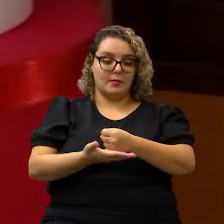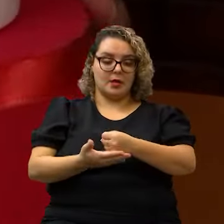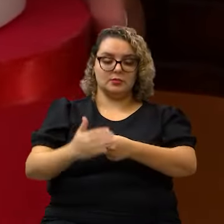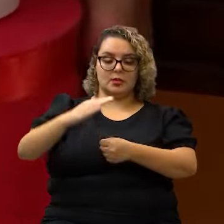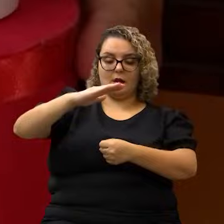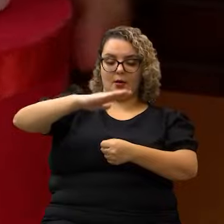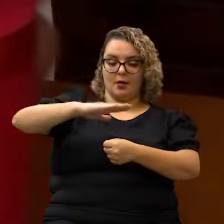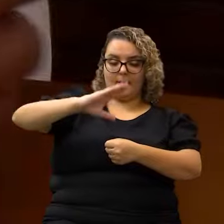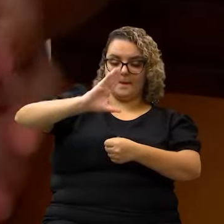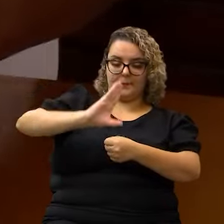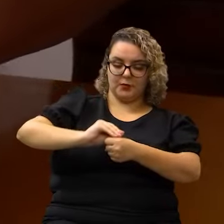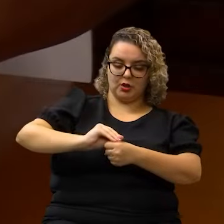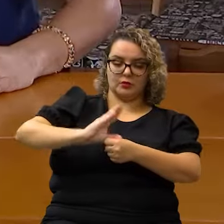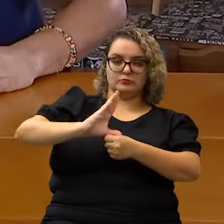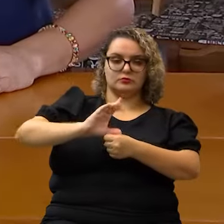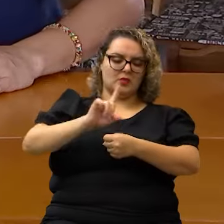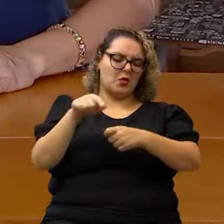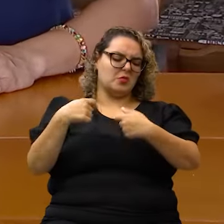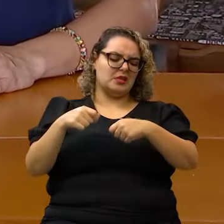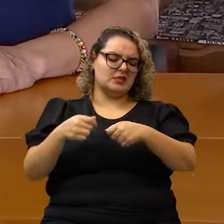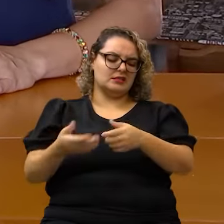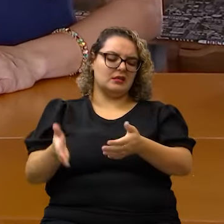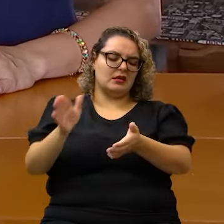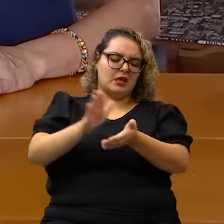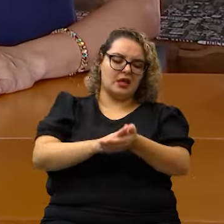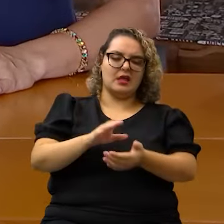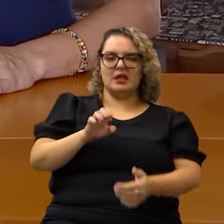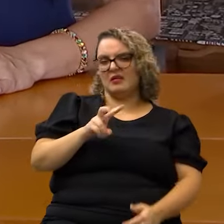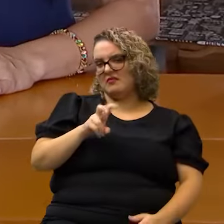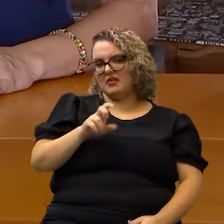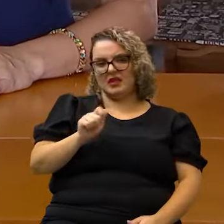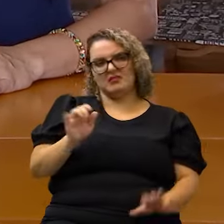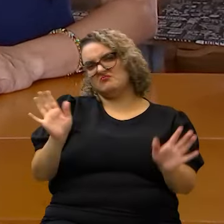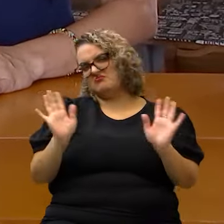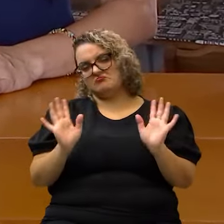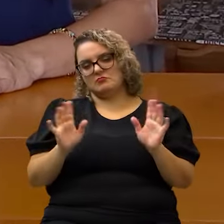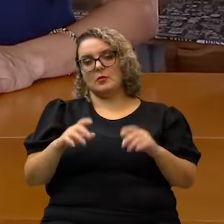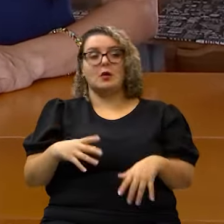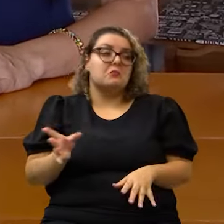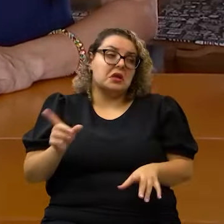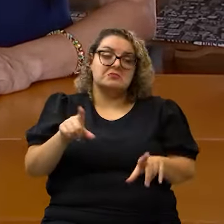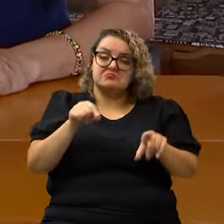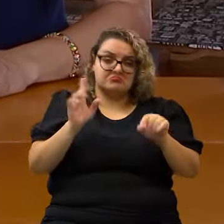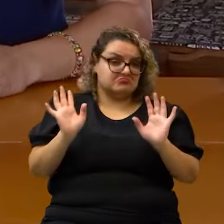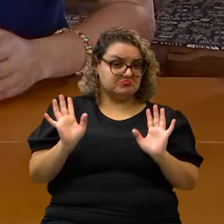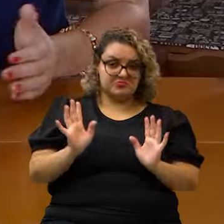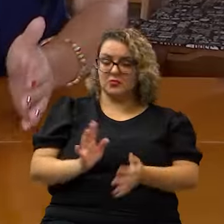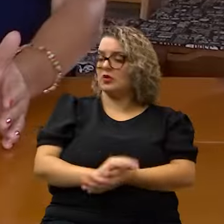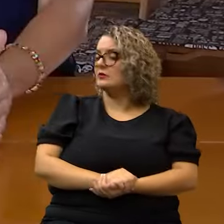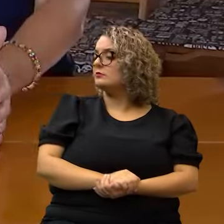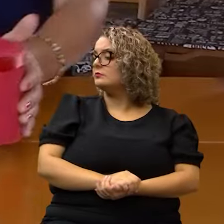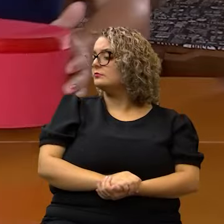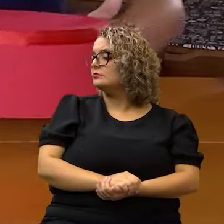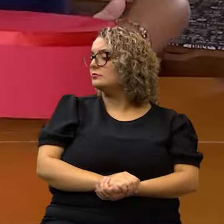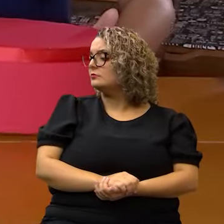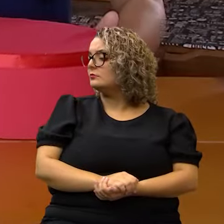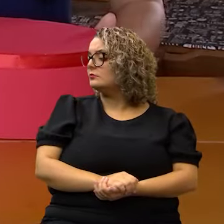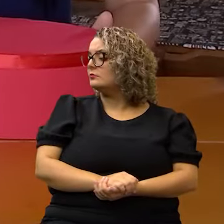de cima aqui, não tem tanta necessidade. Entendeu? Mas fica a seu